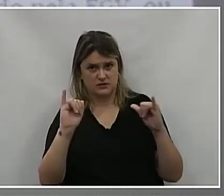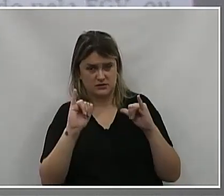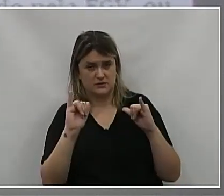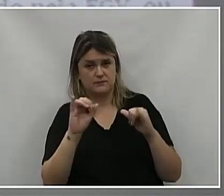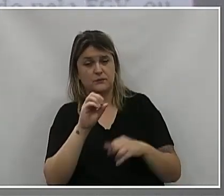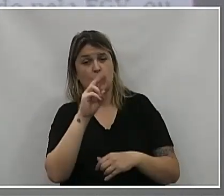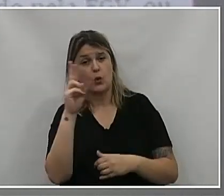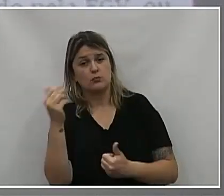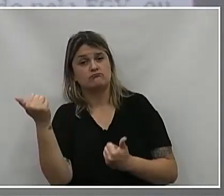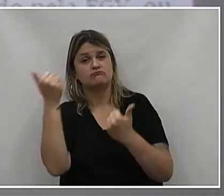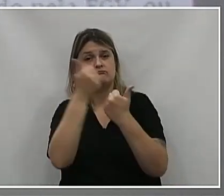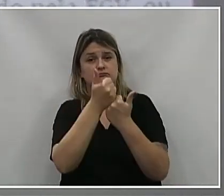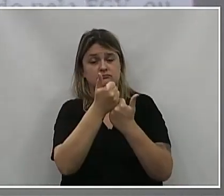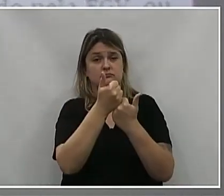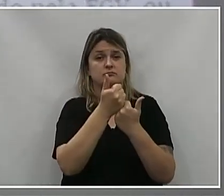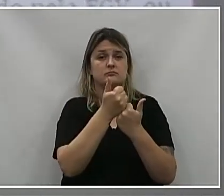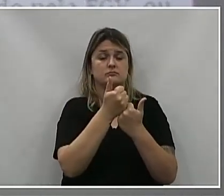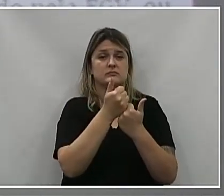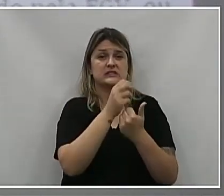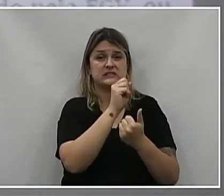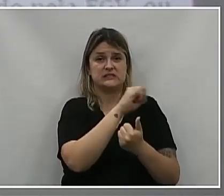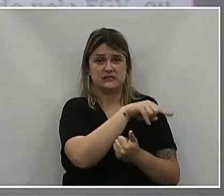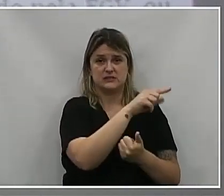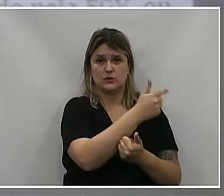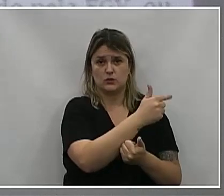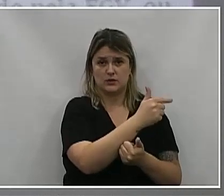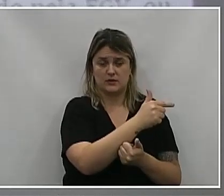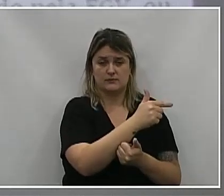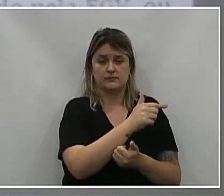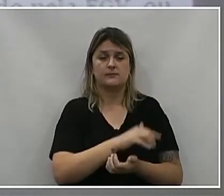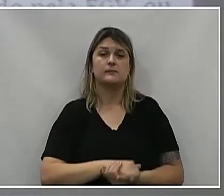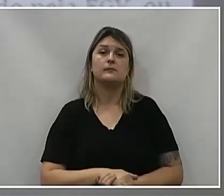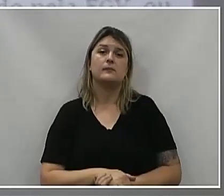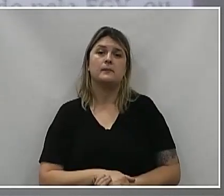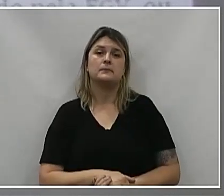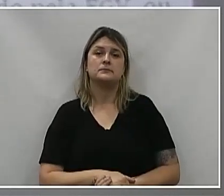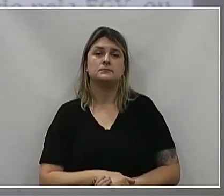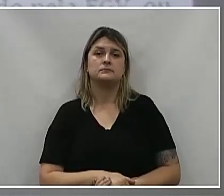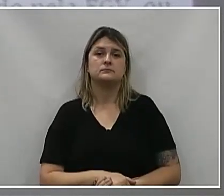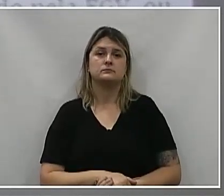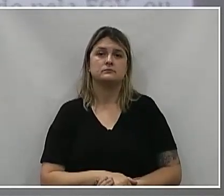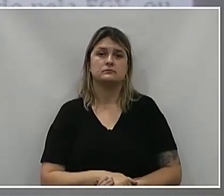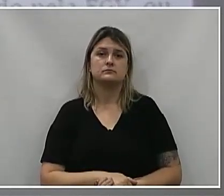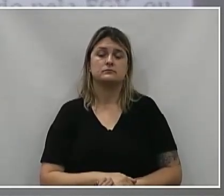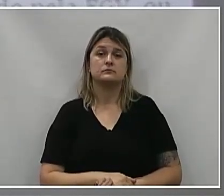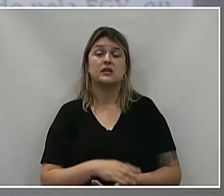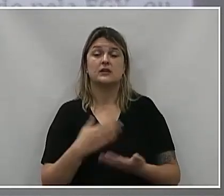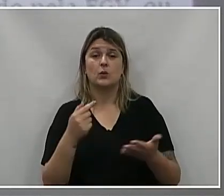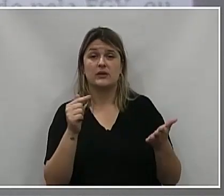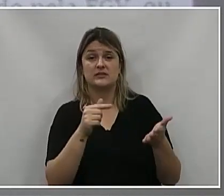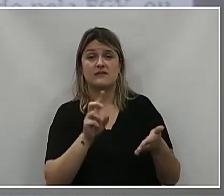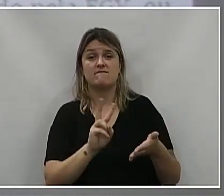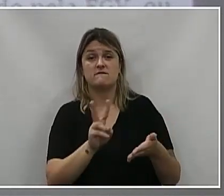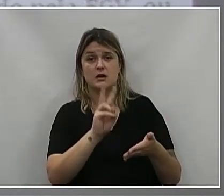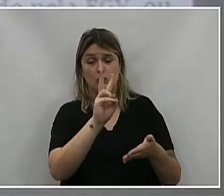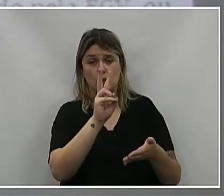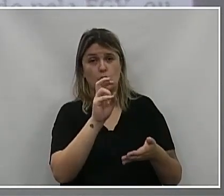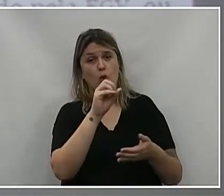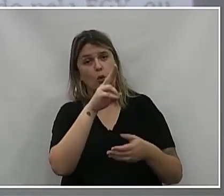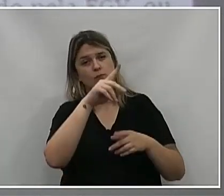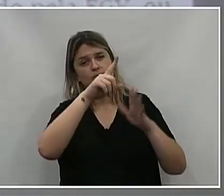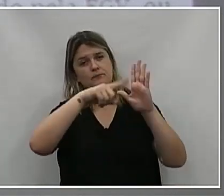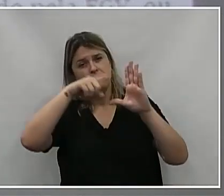venha substituí-lo no caso de extinção. Então, esse é um dos índices que prevê a correção. É esse, ou a